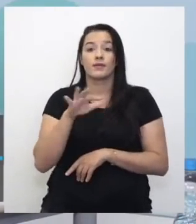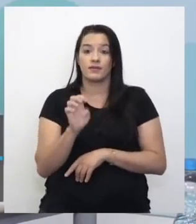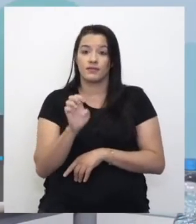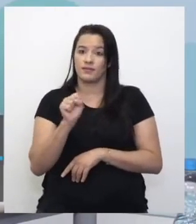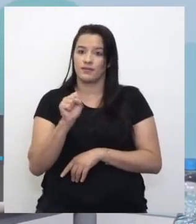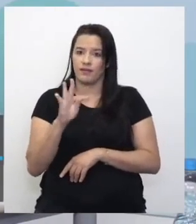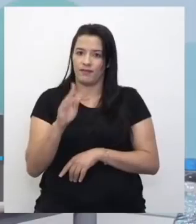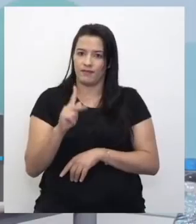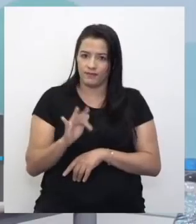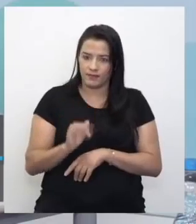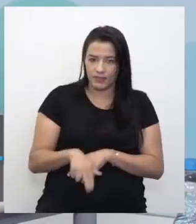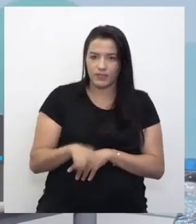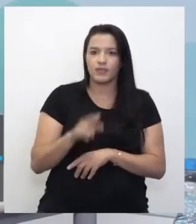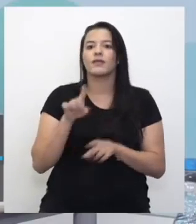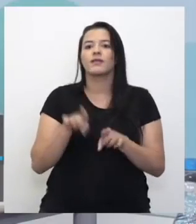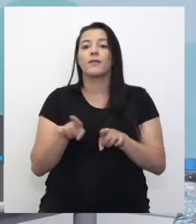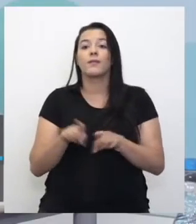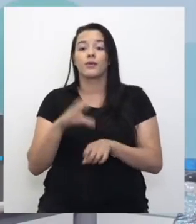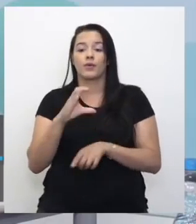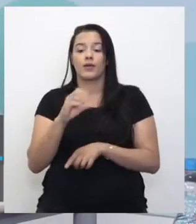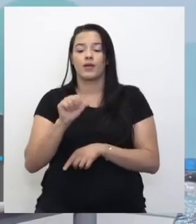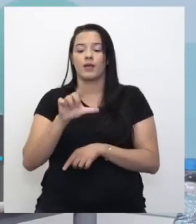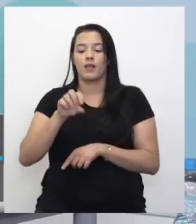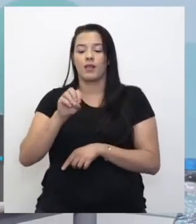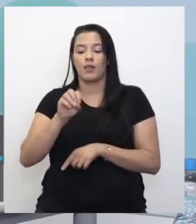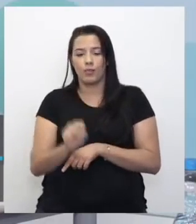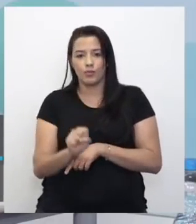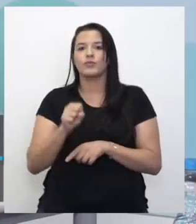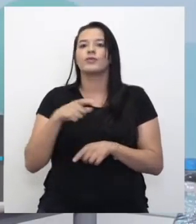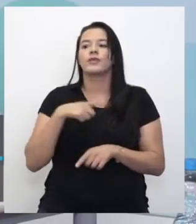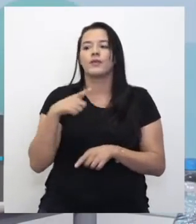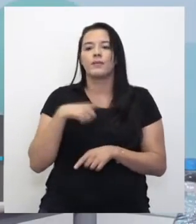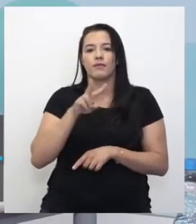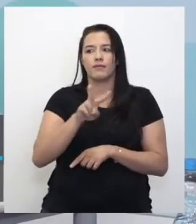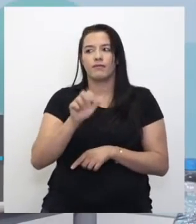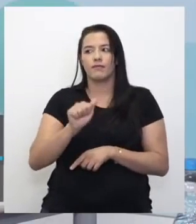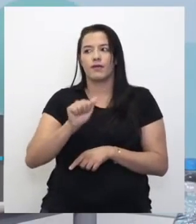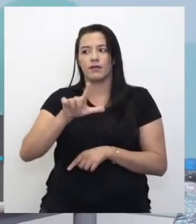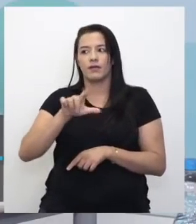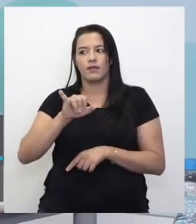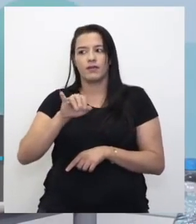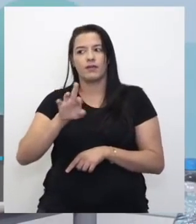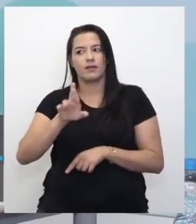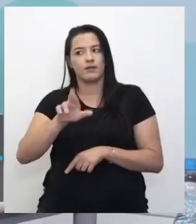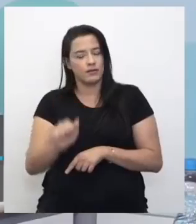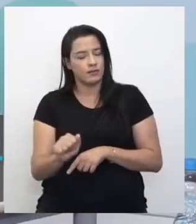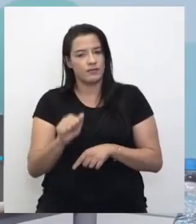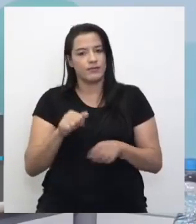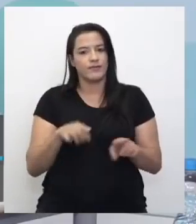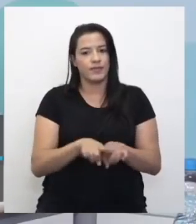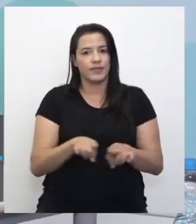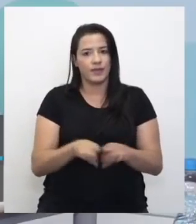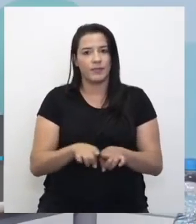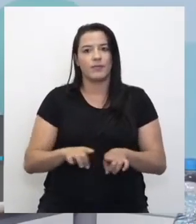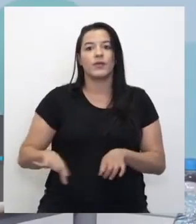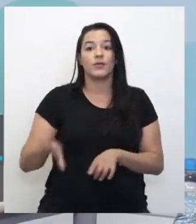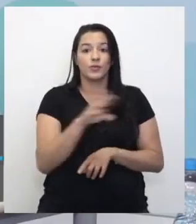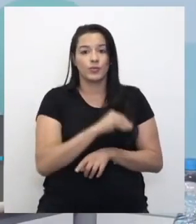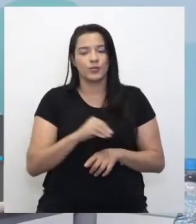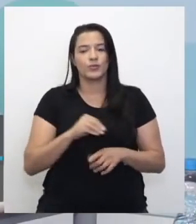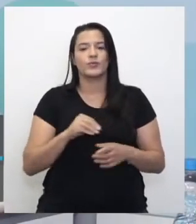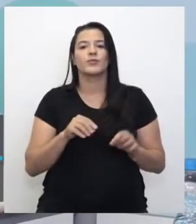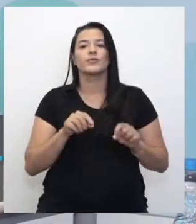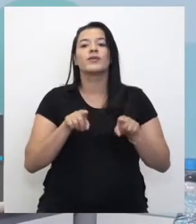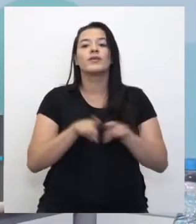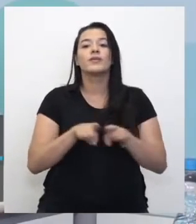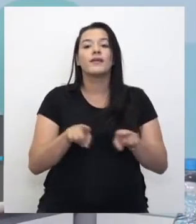professor Carlos, para a Alexia, aluna da professora Valéria, para a Camille, aluna da professora Alita, e